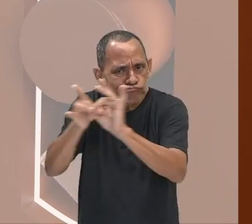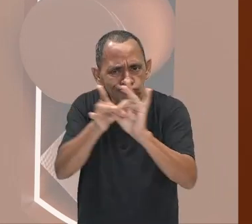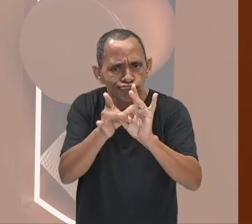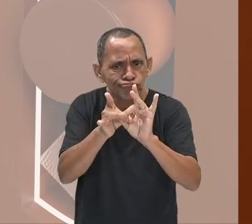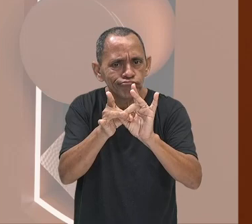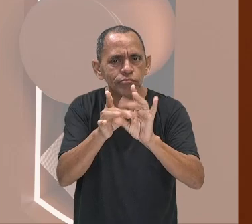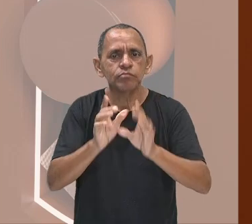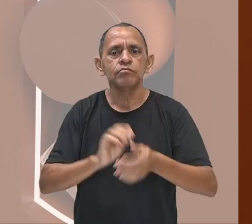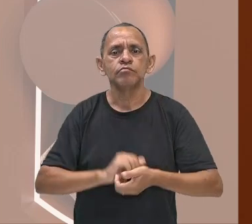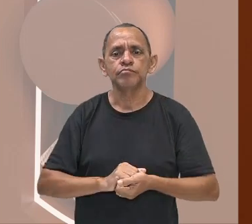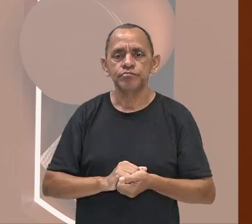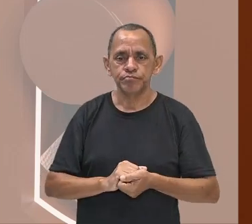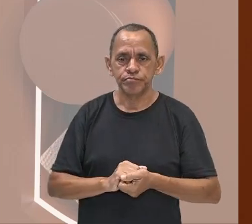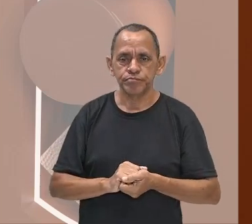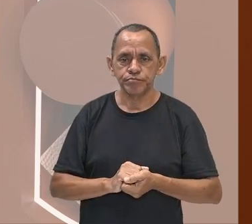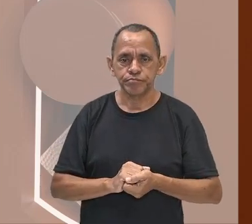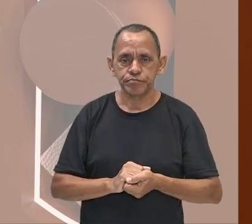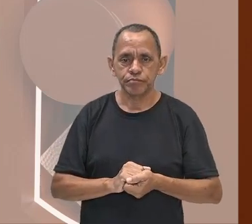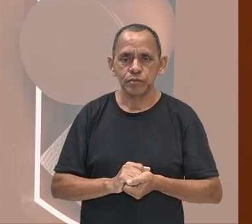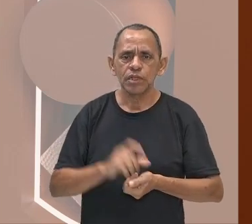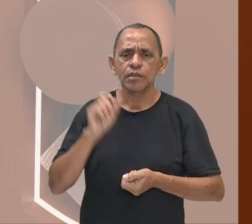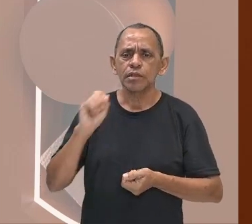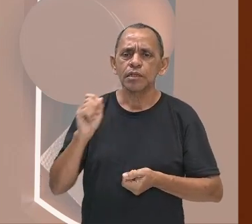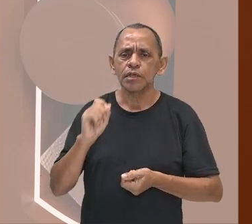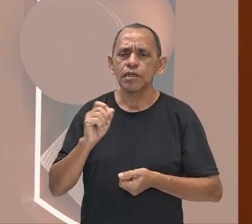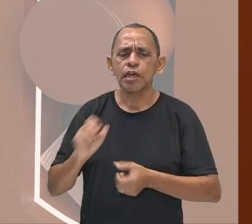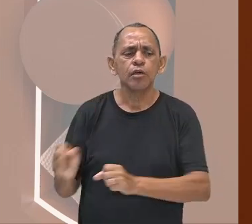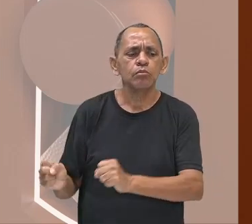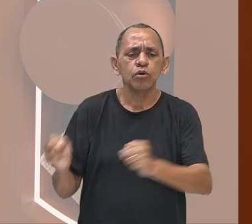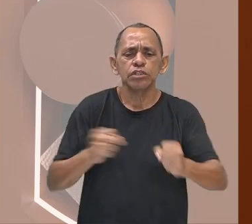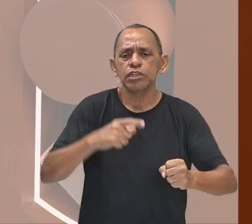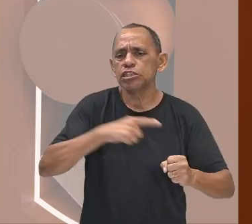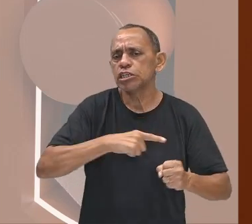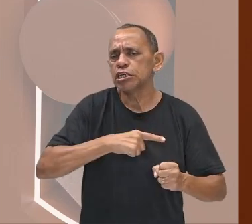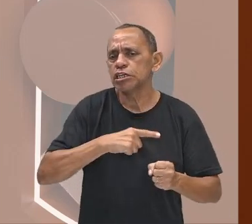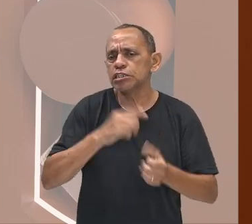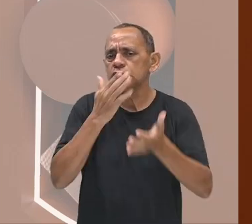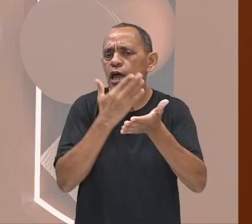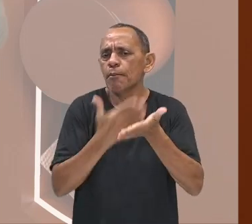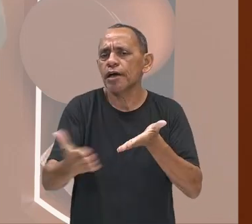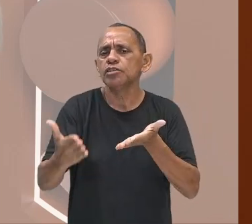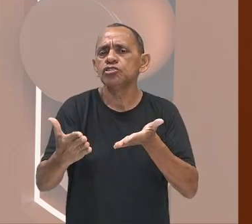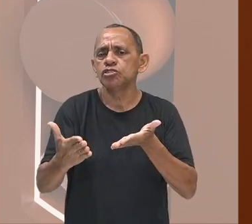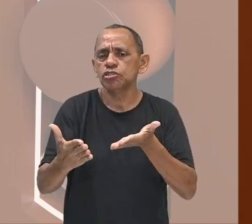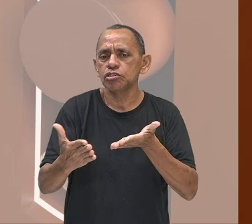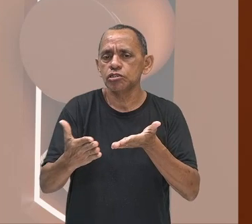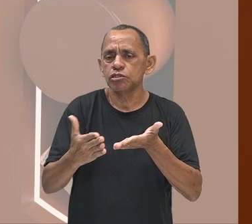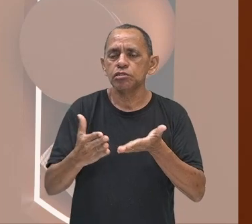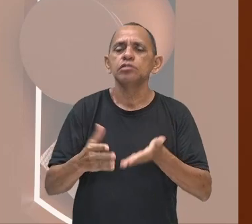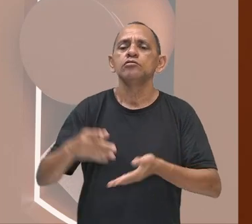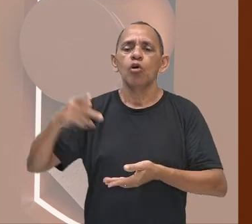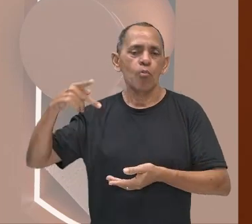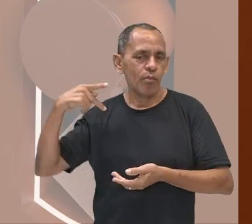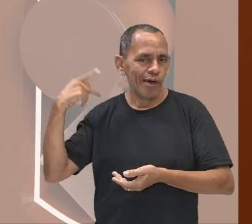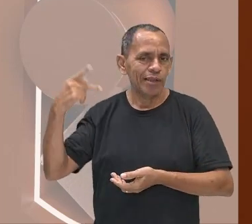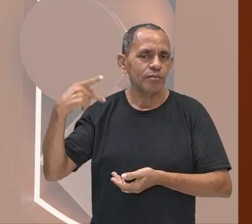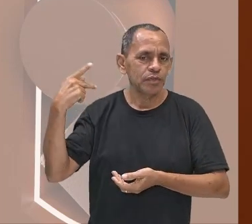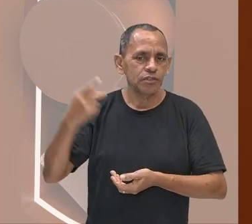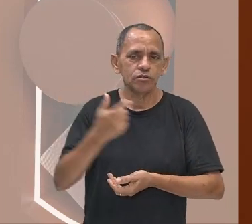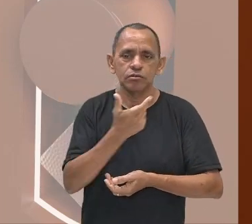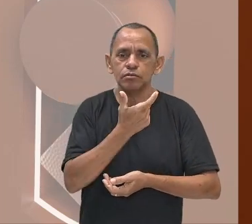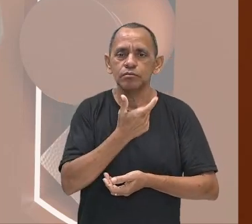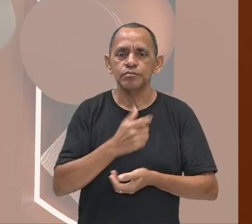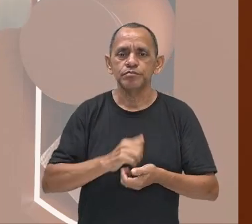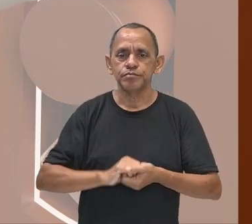de Orange, quem teria todo o poder para governar a partir de então seria o parlamento. O inglês seria, ou